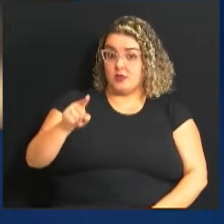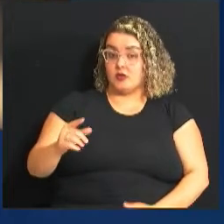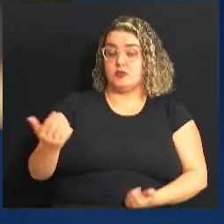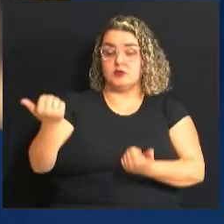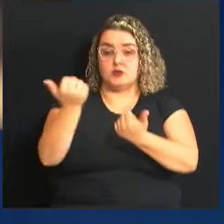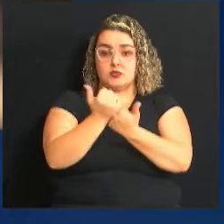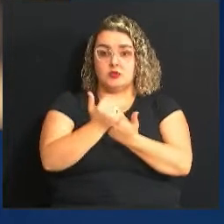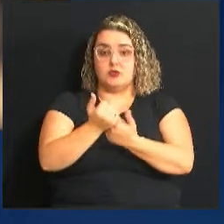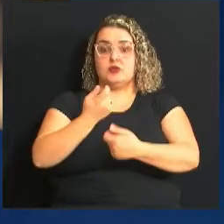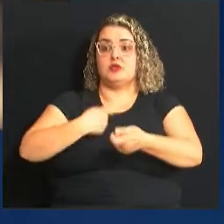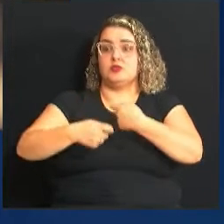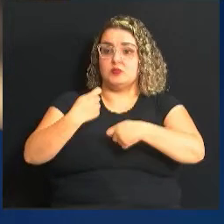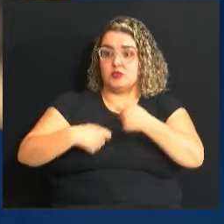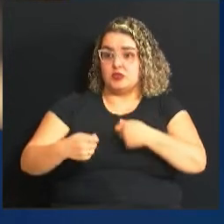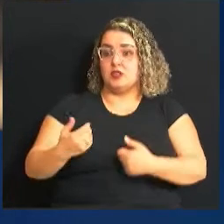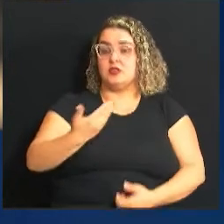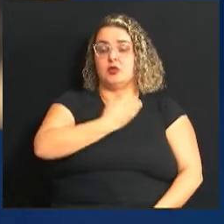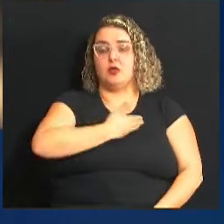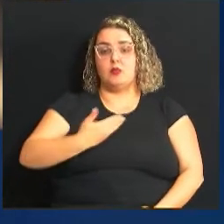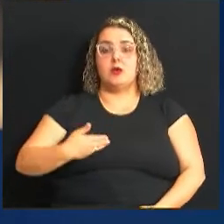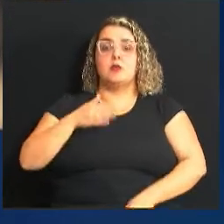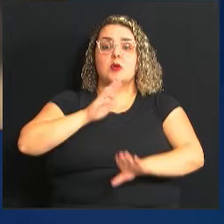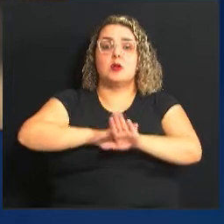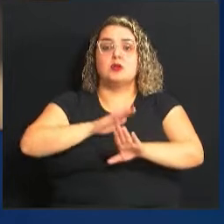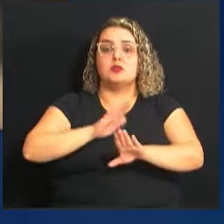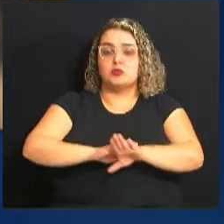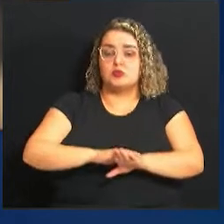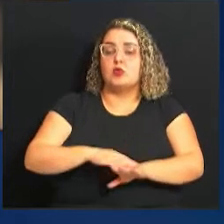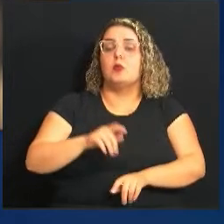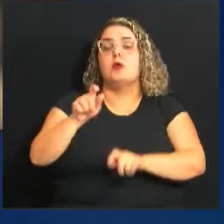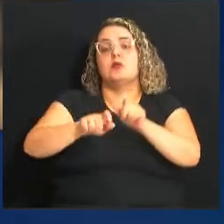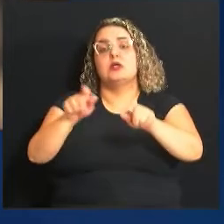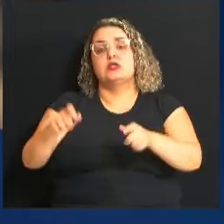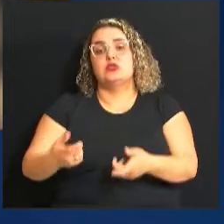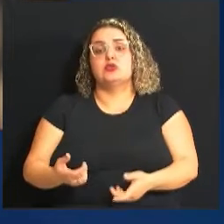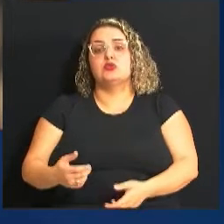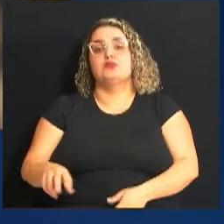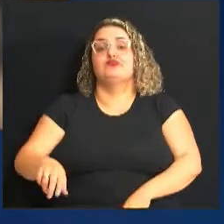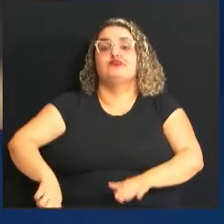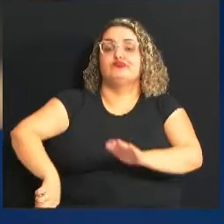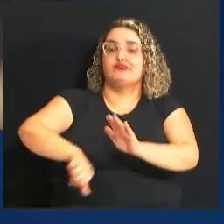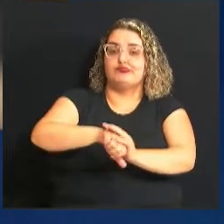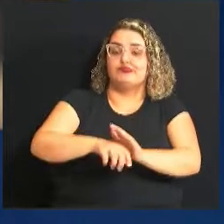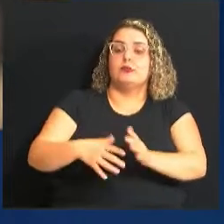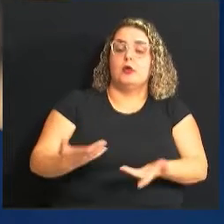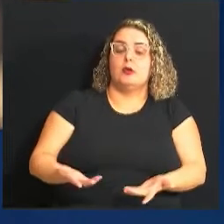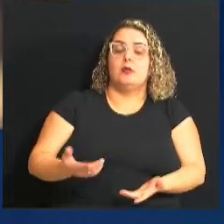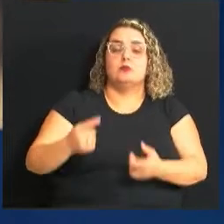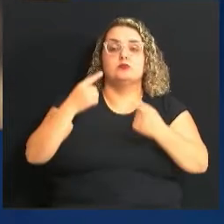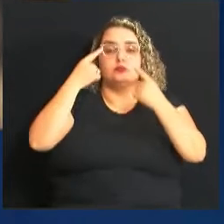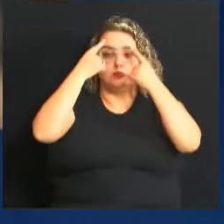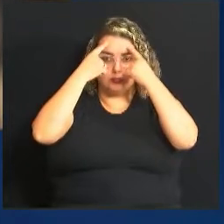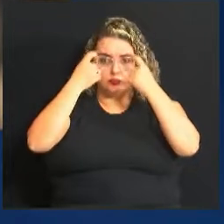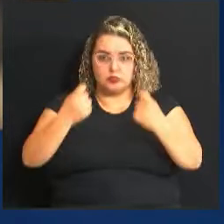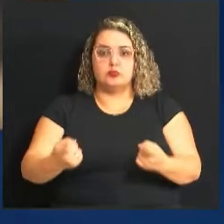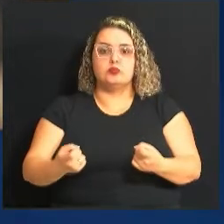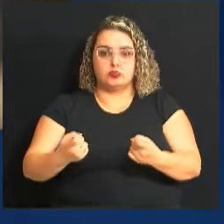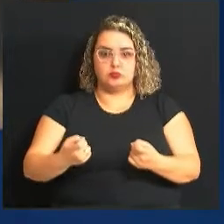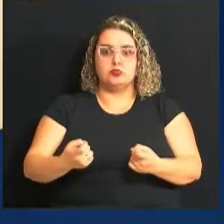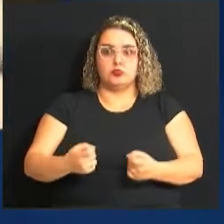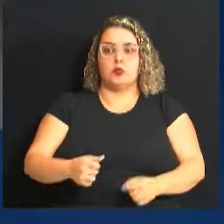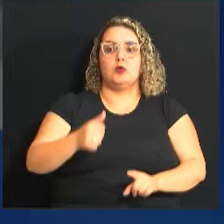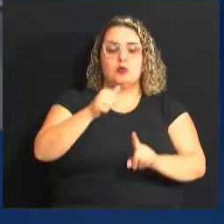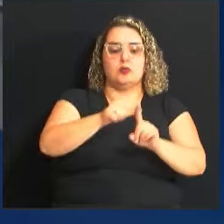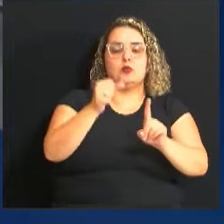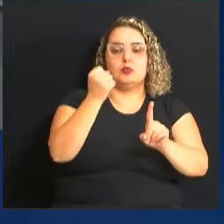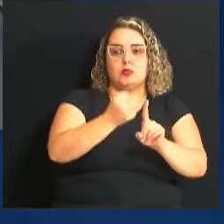administração pública que sejam exercidos por pessoas condenadas por feminicídio ou crimes praticados contra as